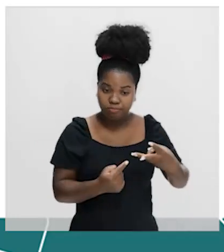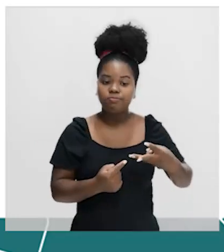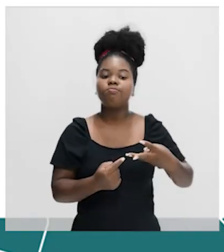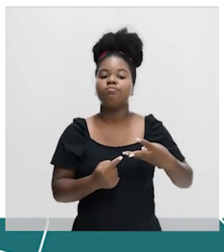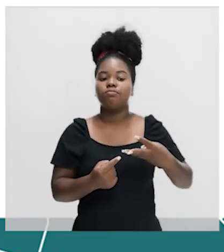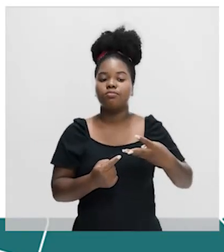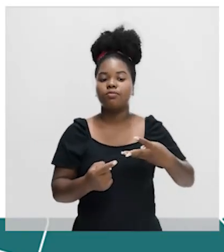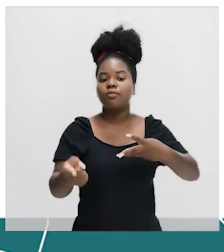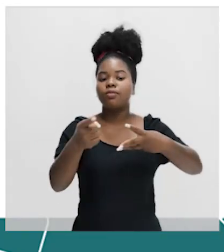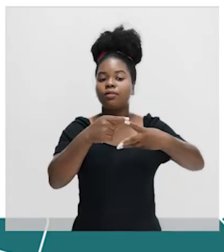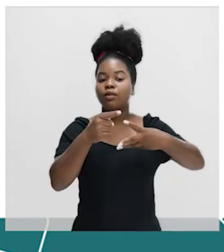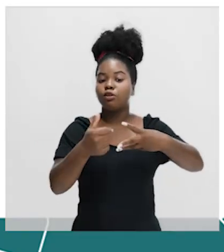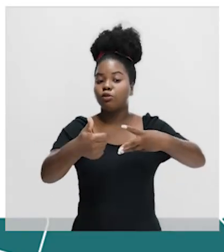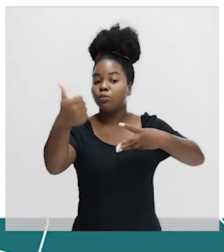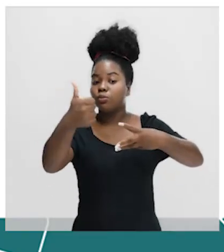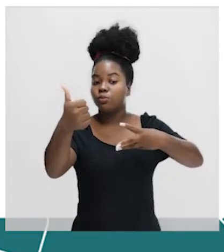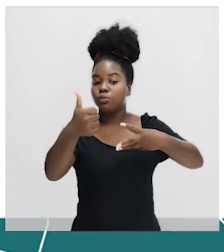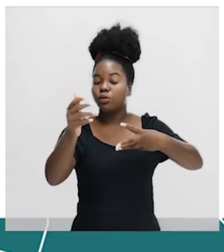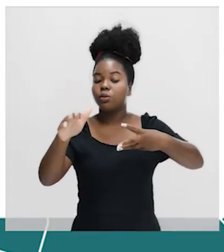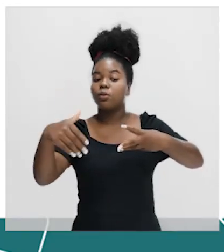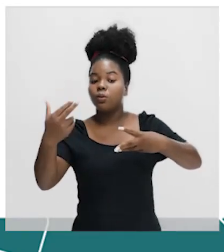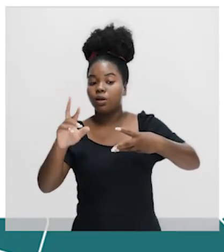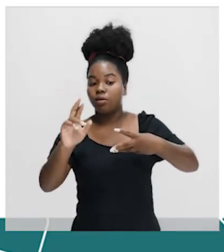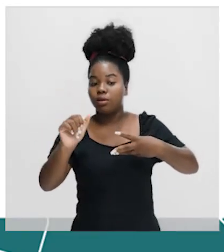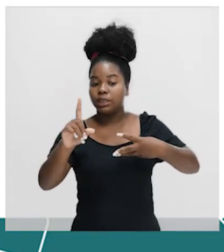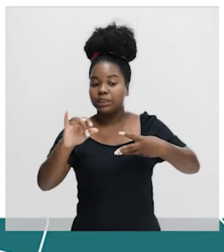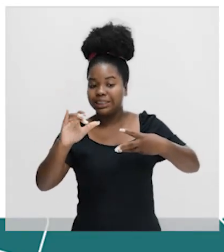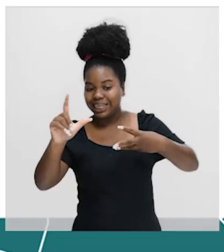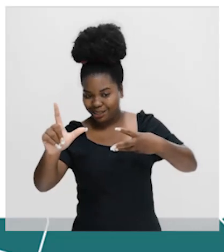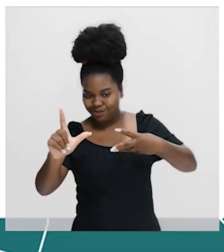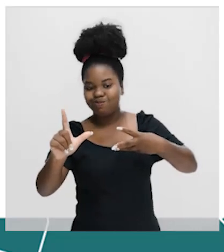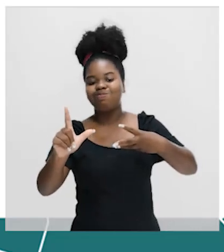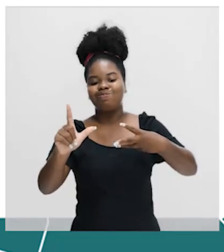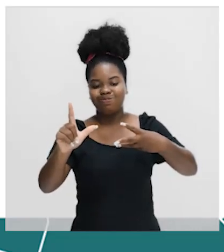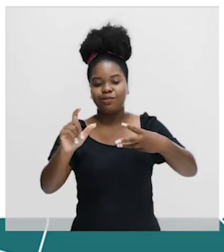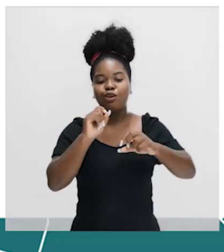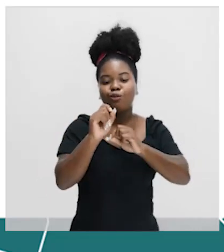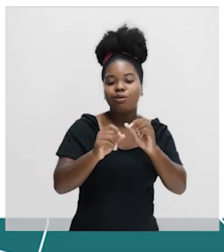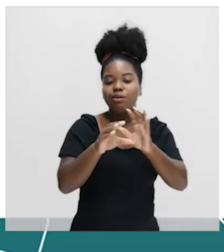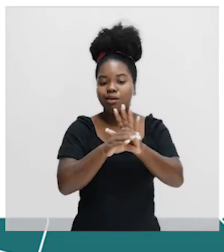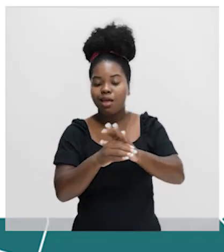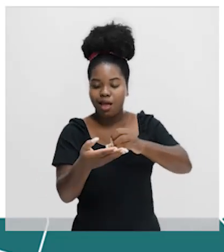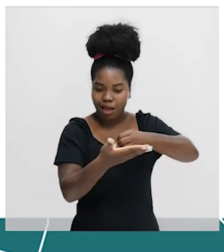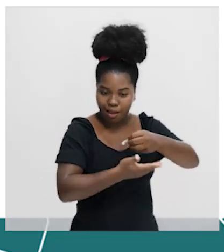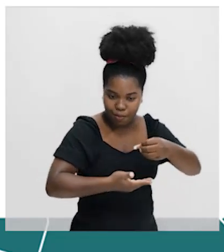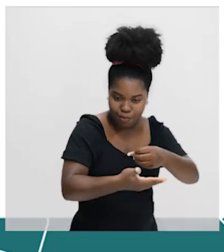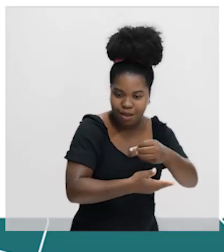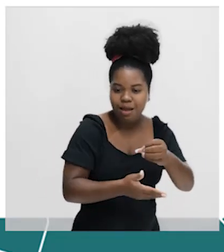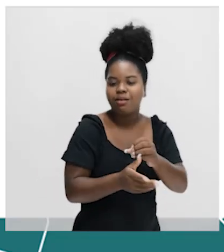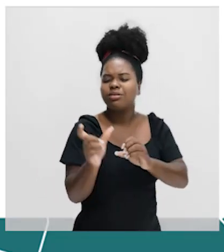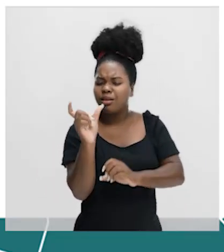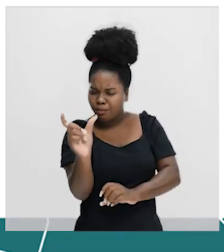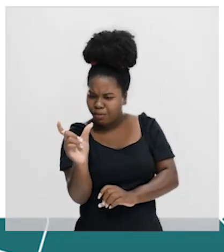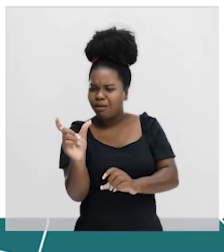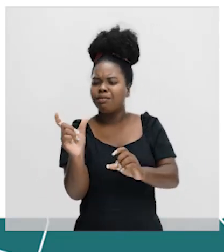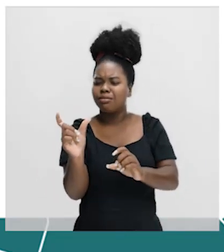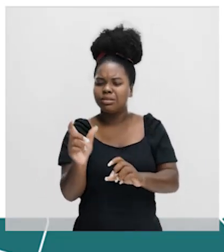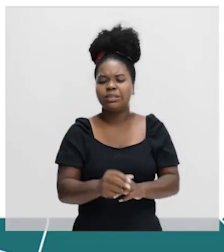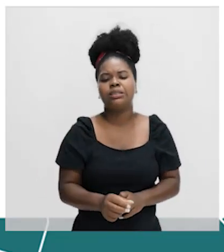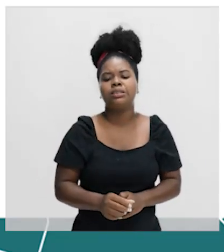elementos. O primeiro elemento seria qual? Seria o radical. O radical é a base. Nele está expresso